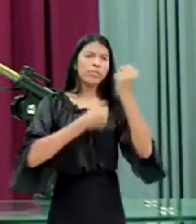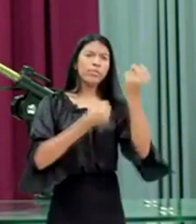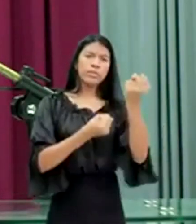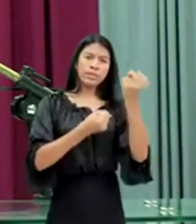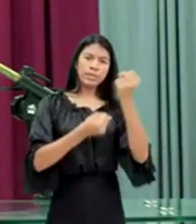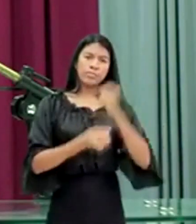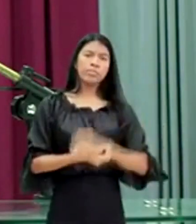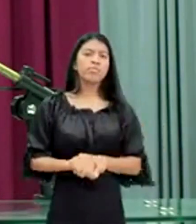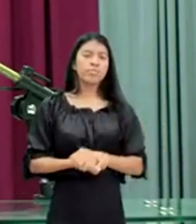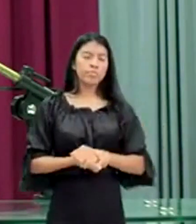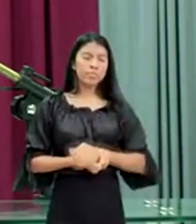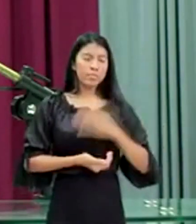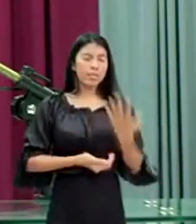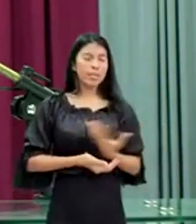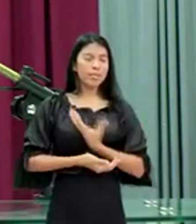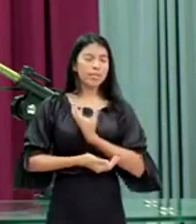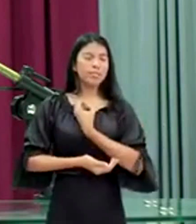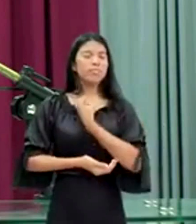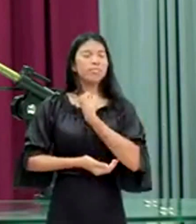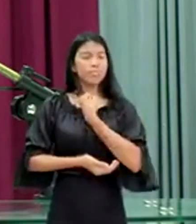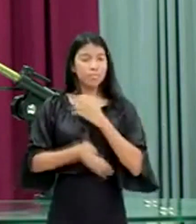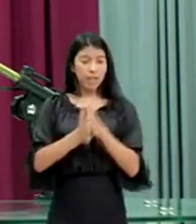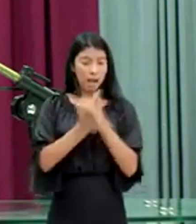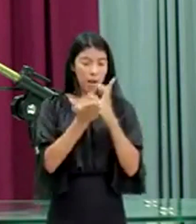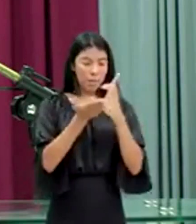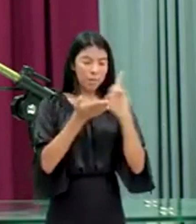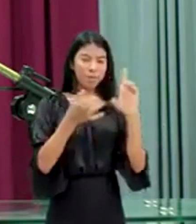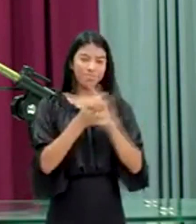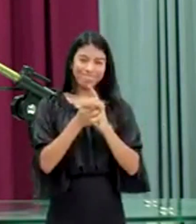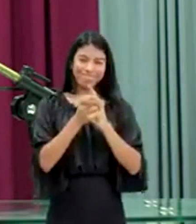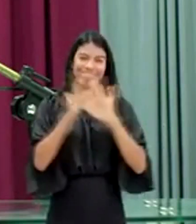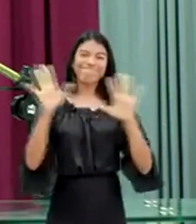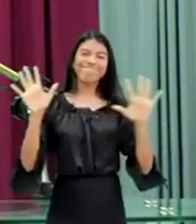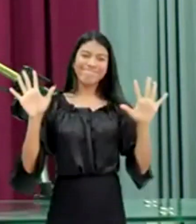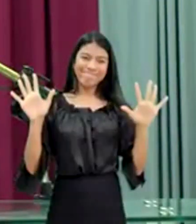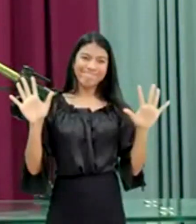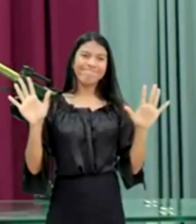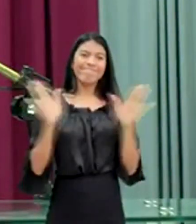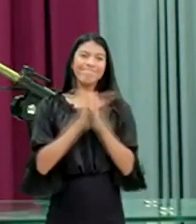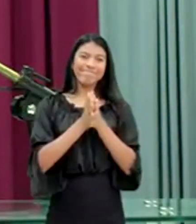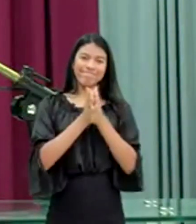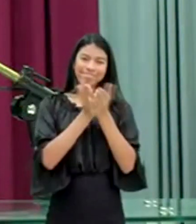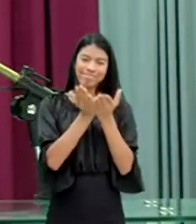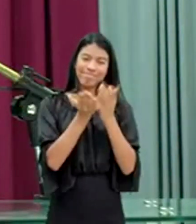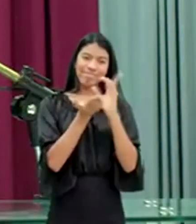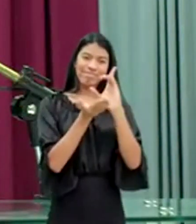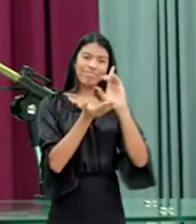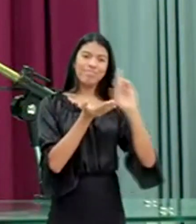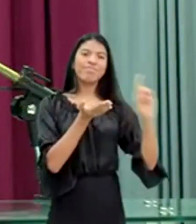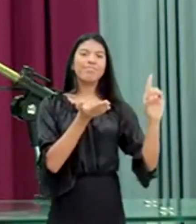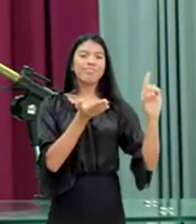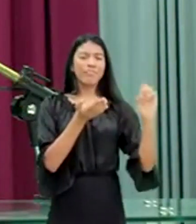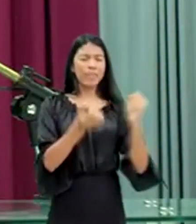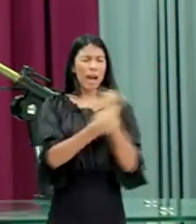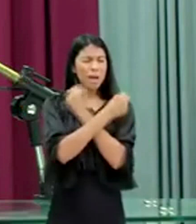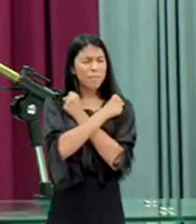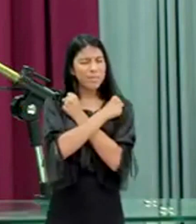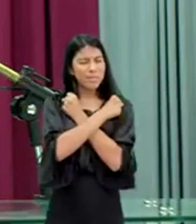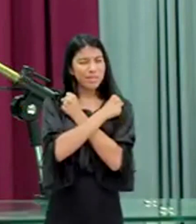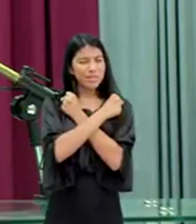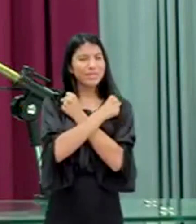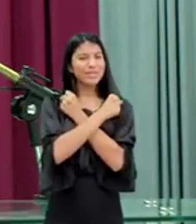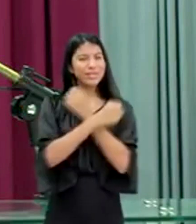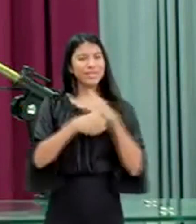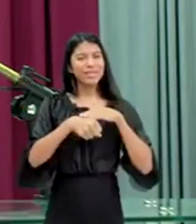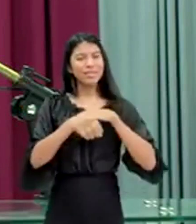Sua palavra é salvação, a Sua palavra é livramento. A palavra de Deus, abrace-a nesta